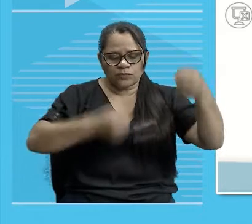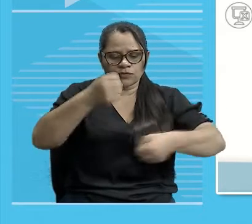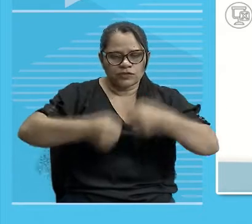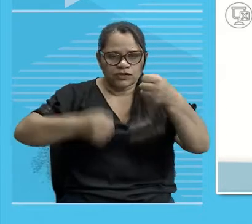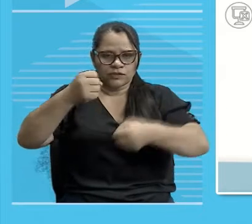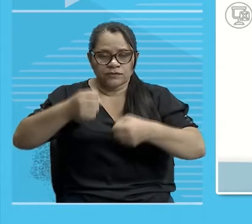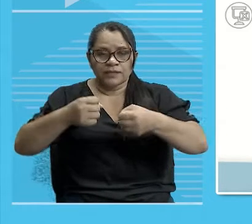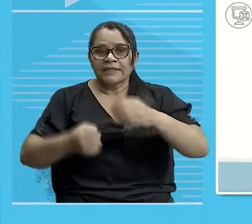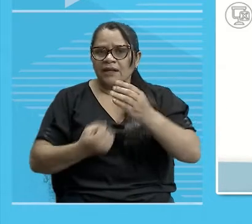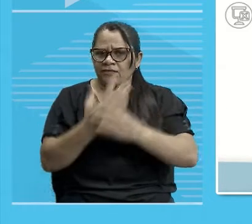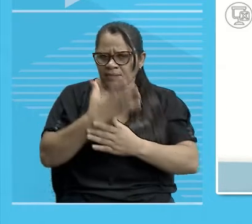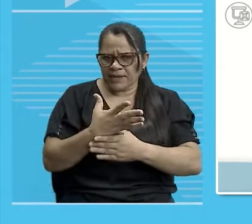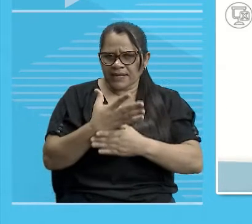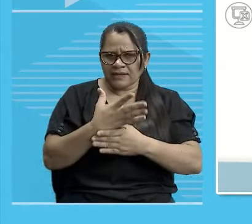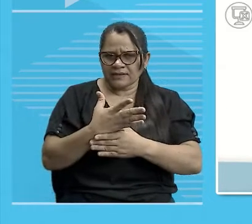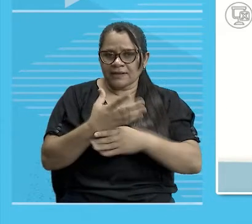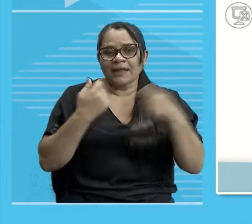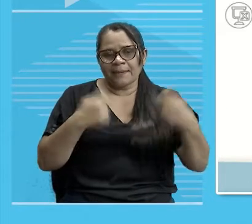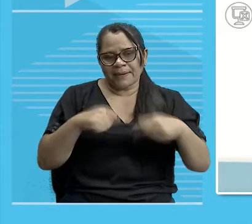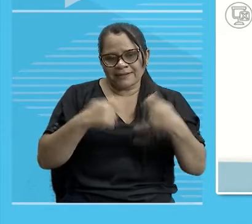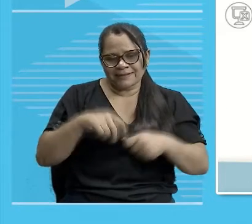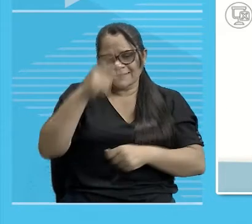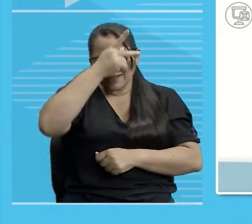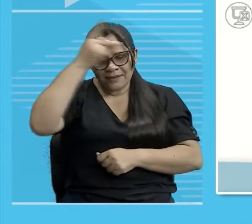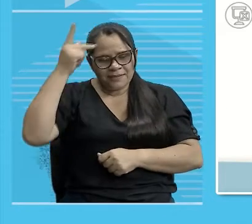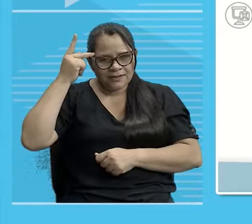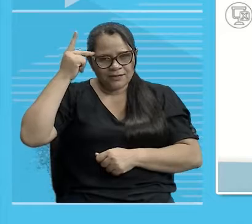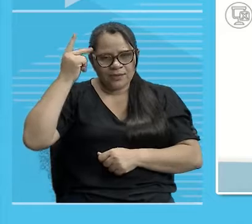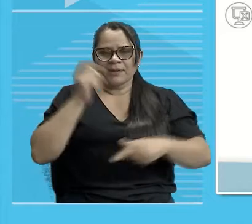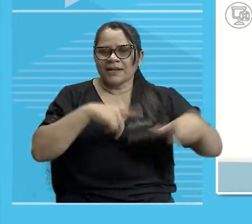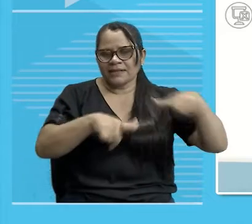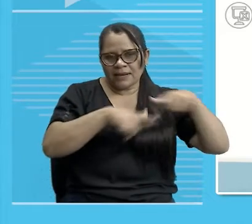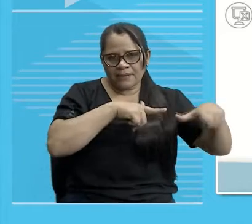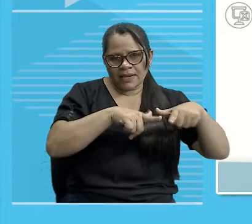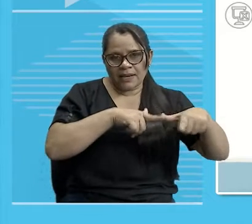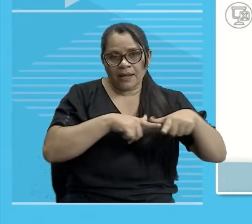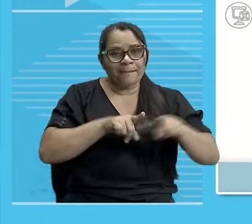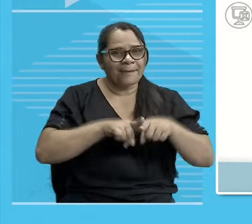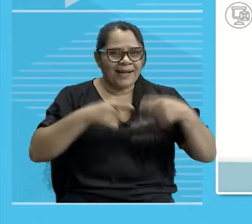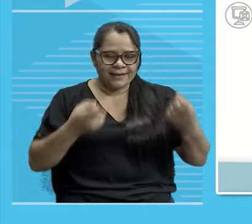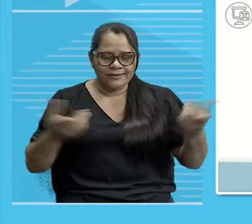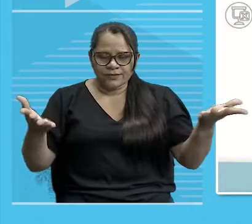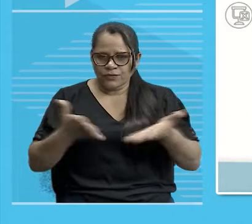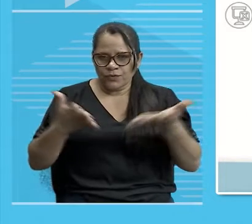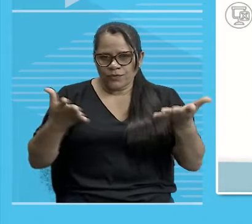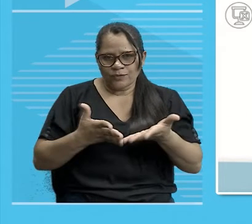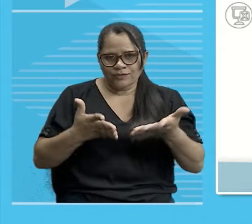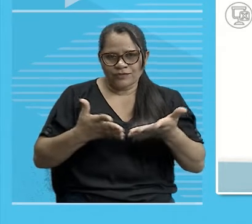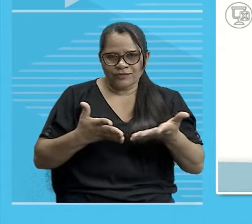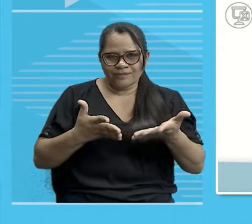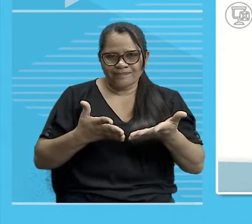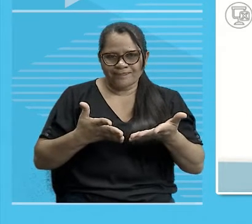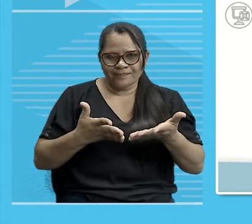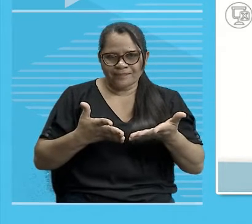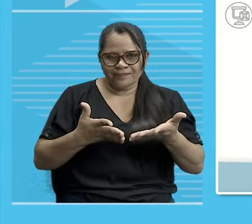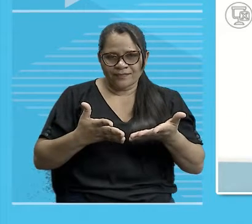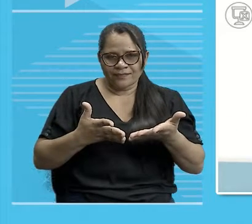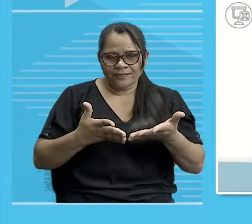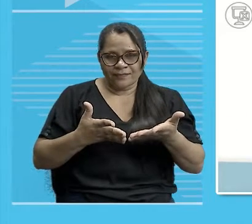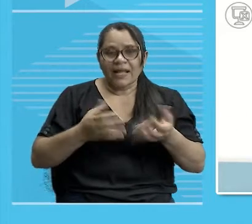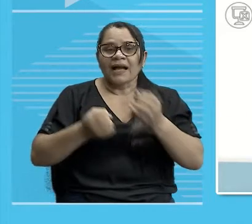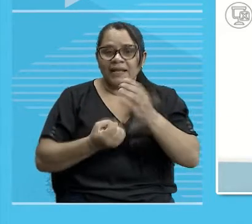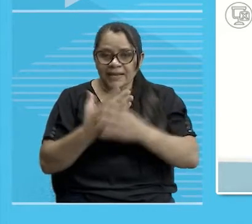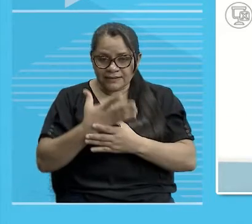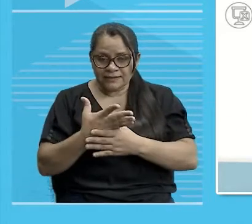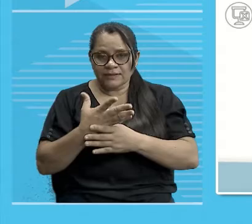fabricação era toda humana hoje basicamente a montagem de um carro ela é operada por